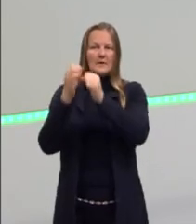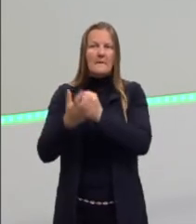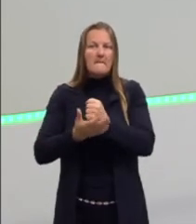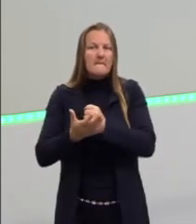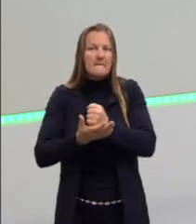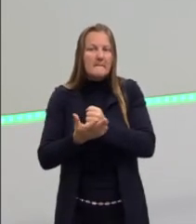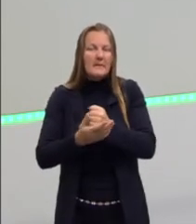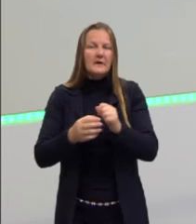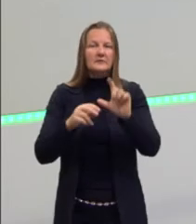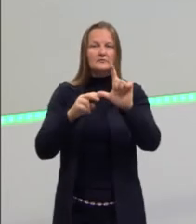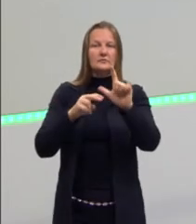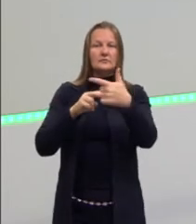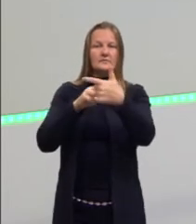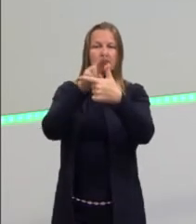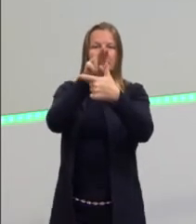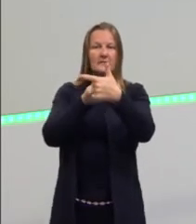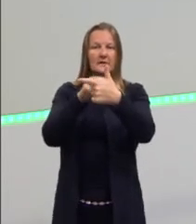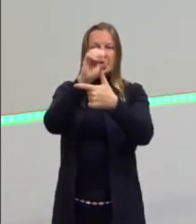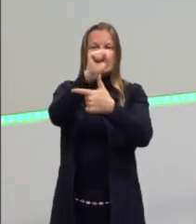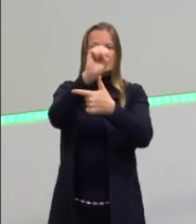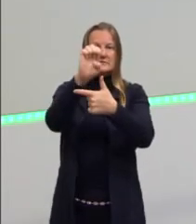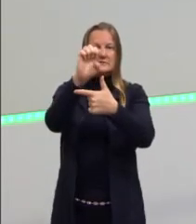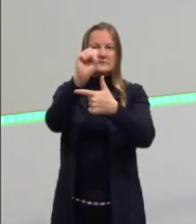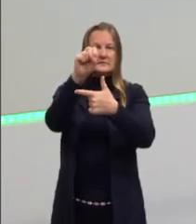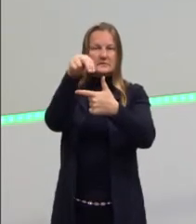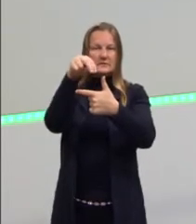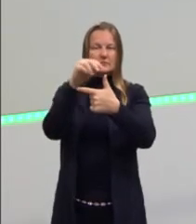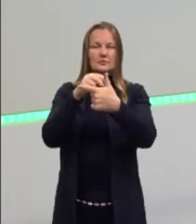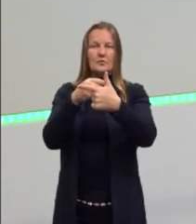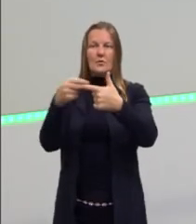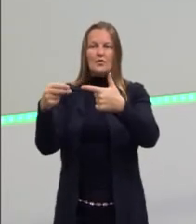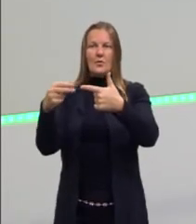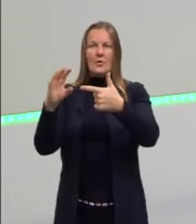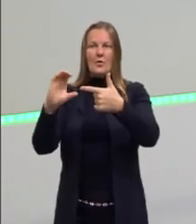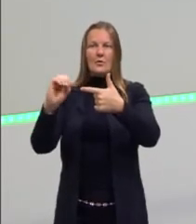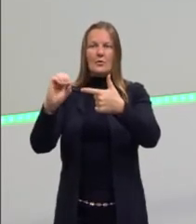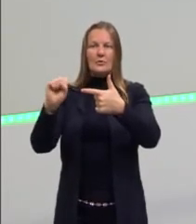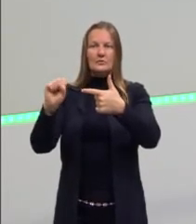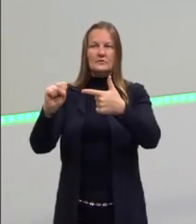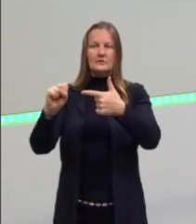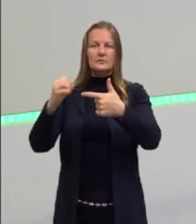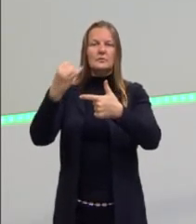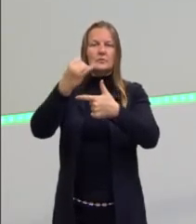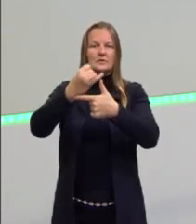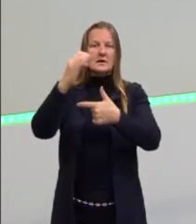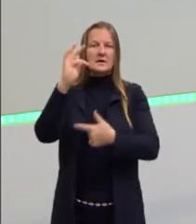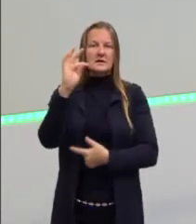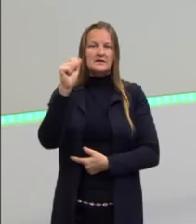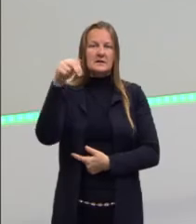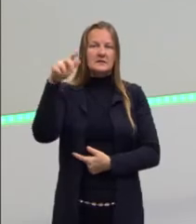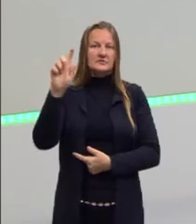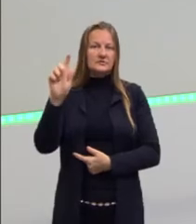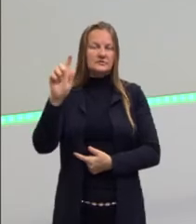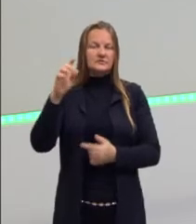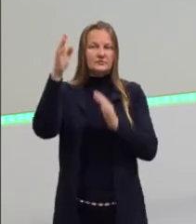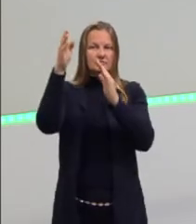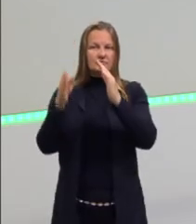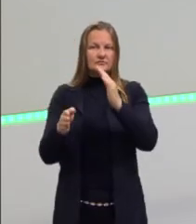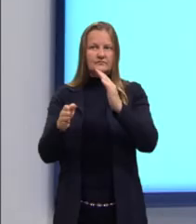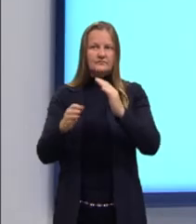sendo cosseno e tangente as nossas razões trigonométricas mais básicas utilizadas